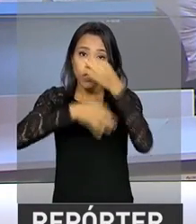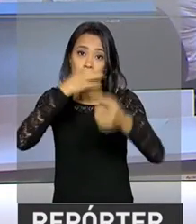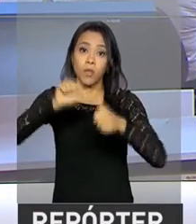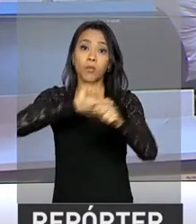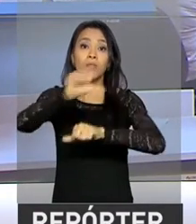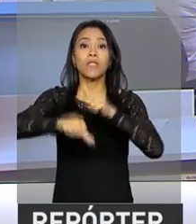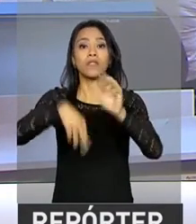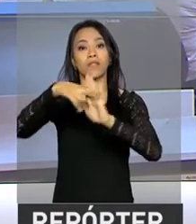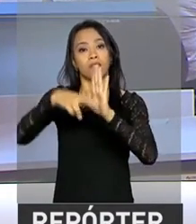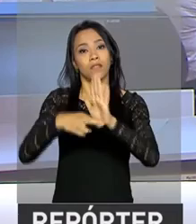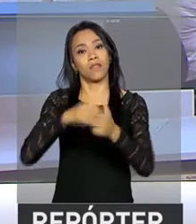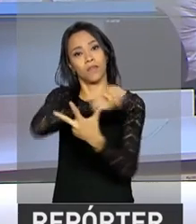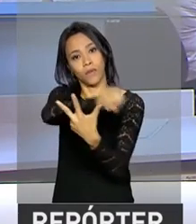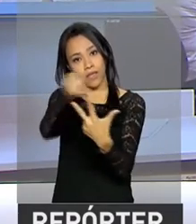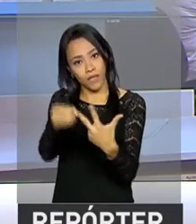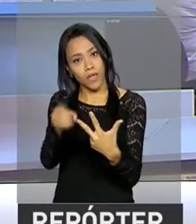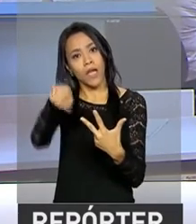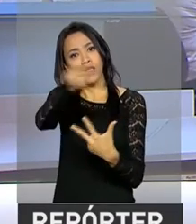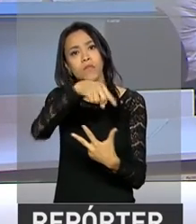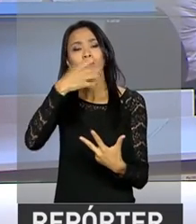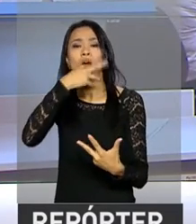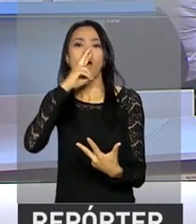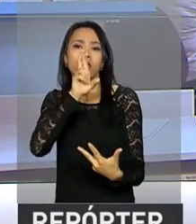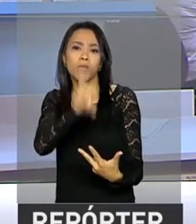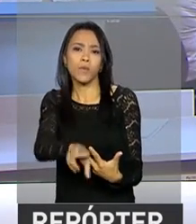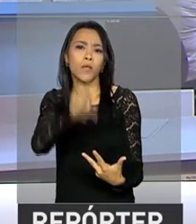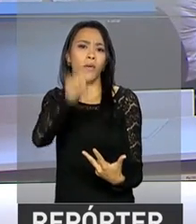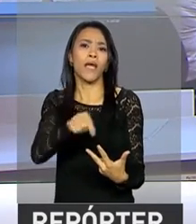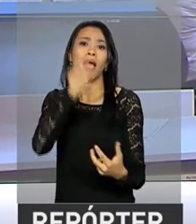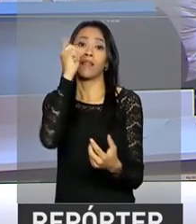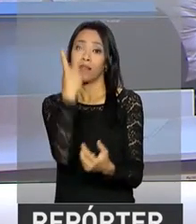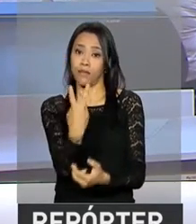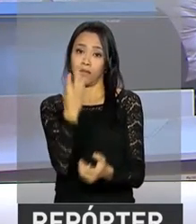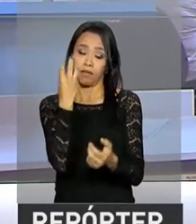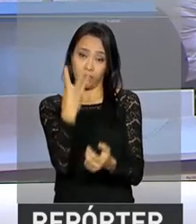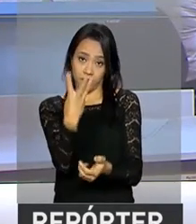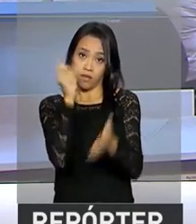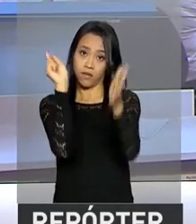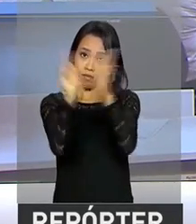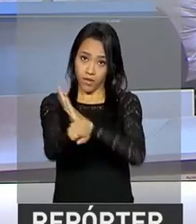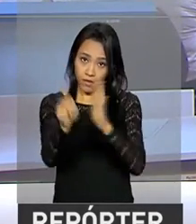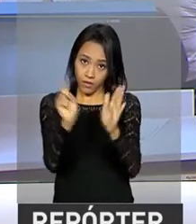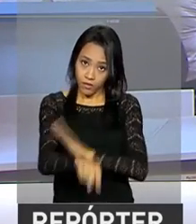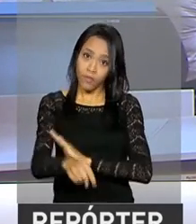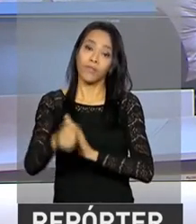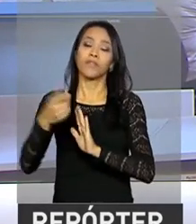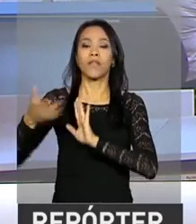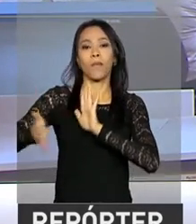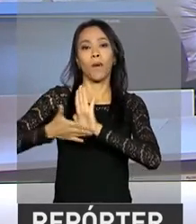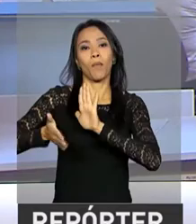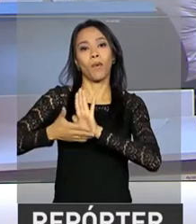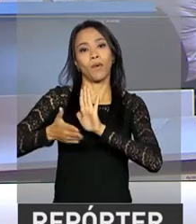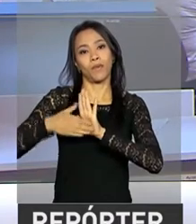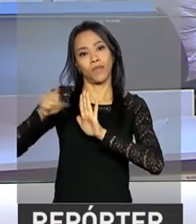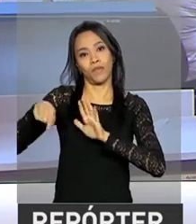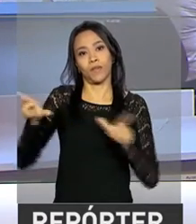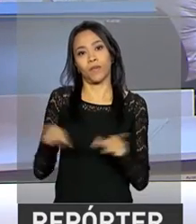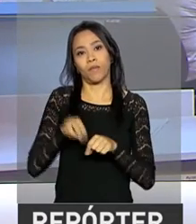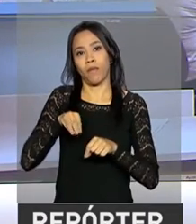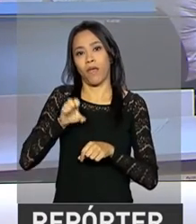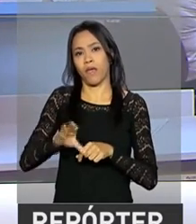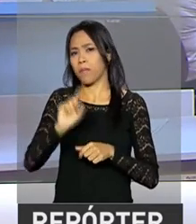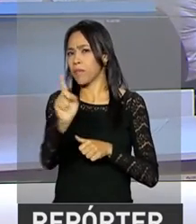enem na consulta as pessoas vão responder a três questões propostas pelo ministério da educação a